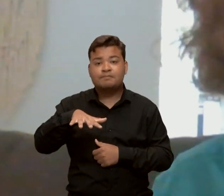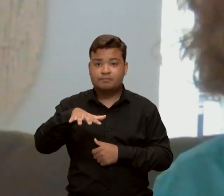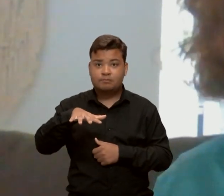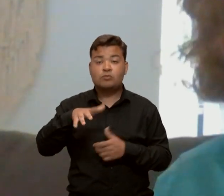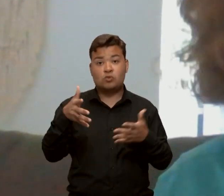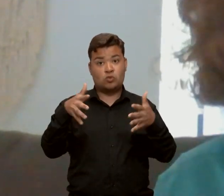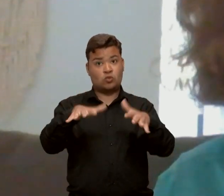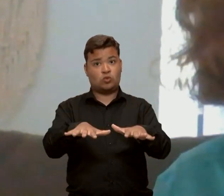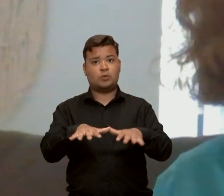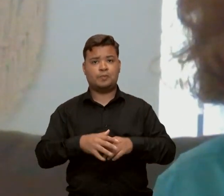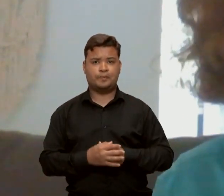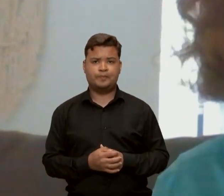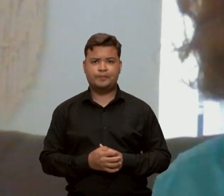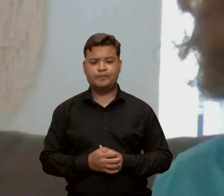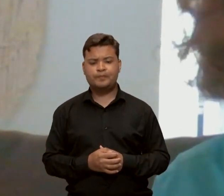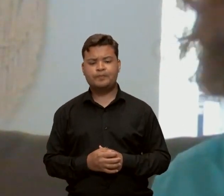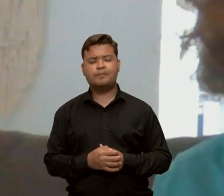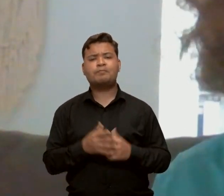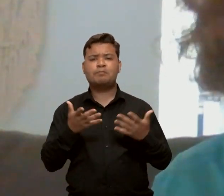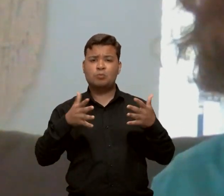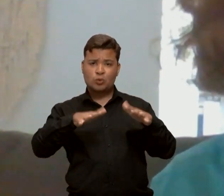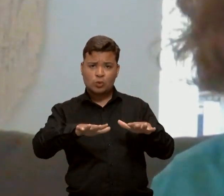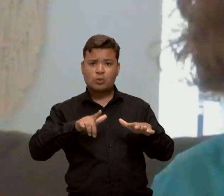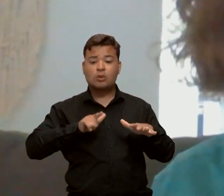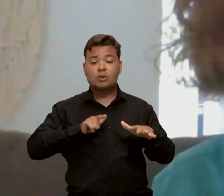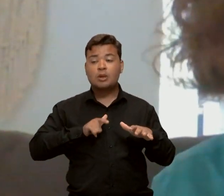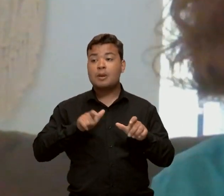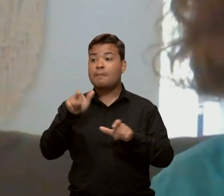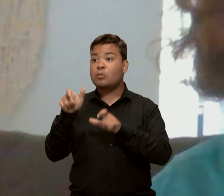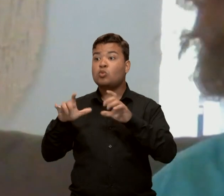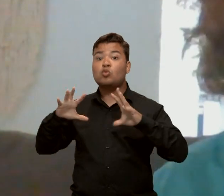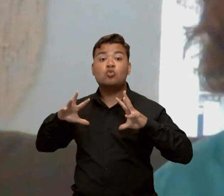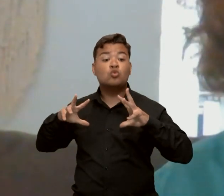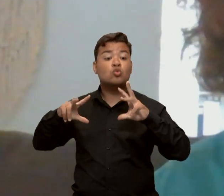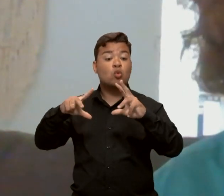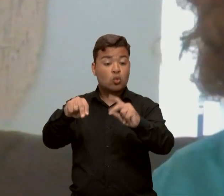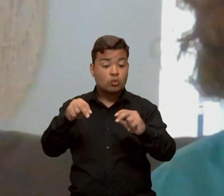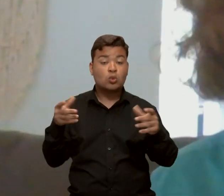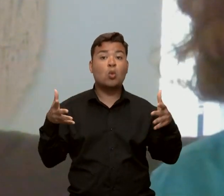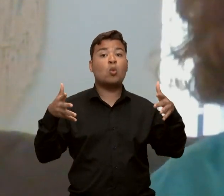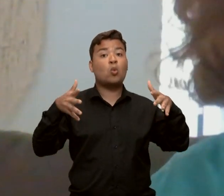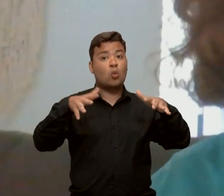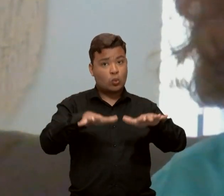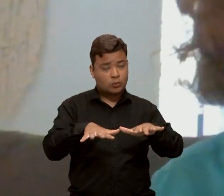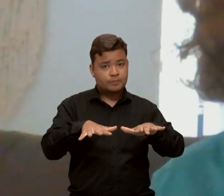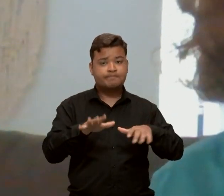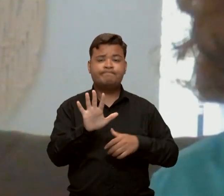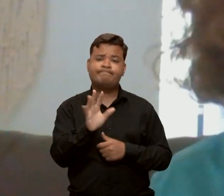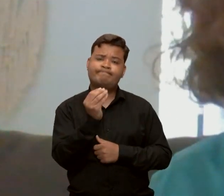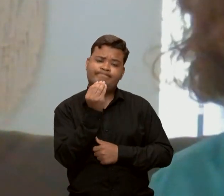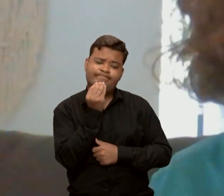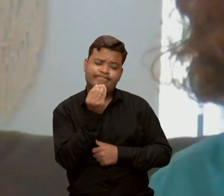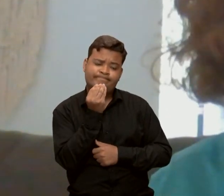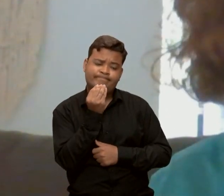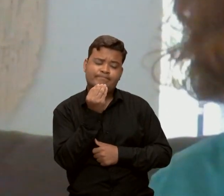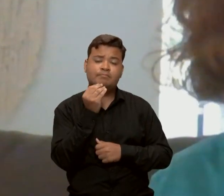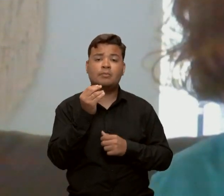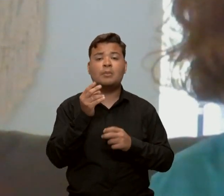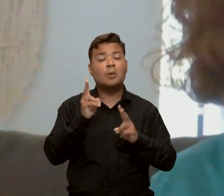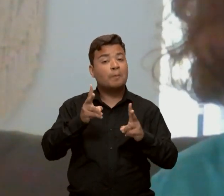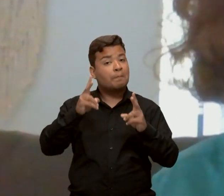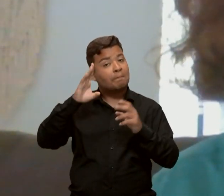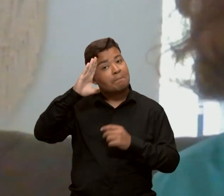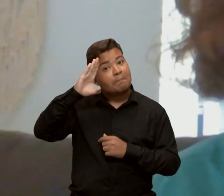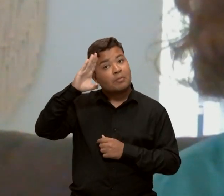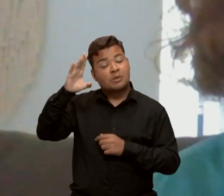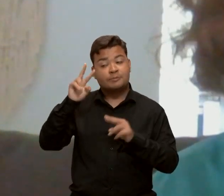Então, quando a gente fala de inclusão, a gente fala de inclusão de todas as pessoas. Lógico que sempre com um olhar